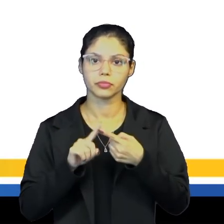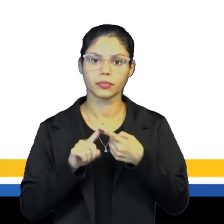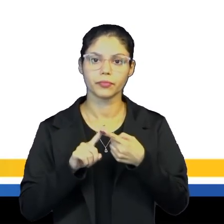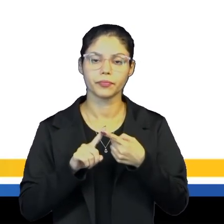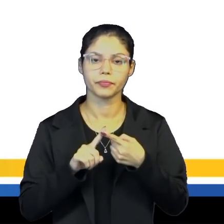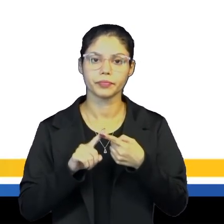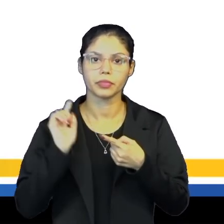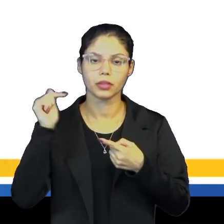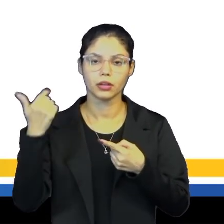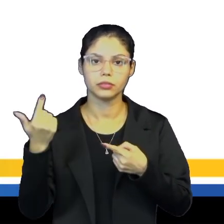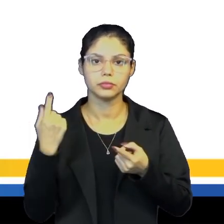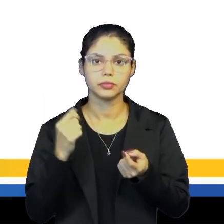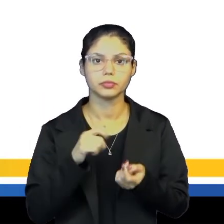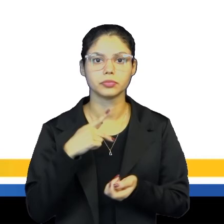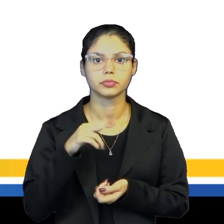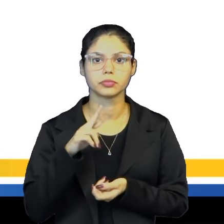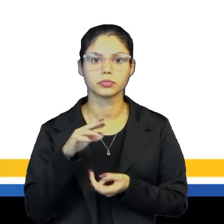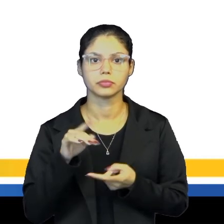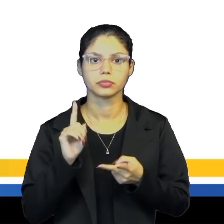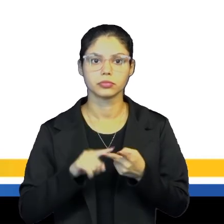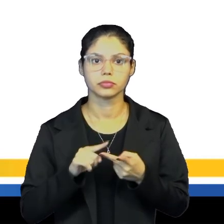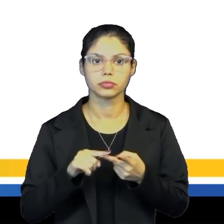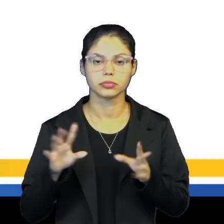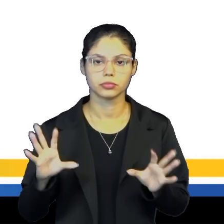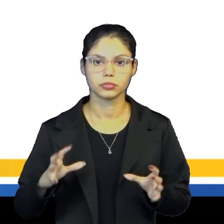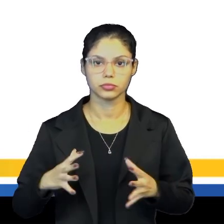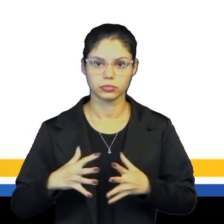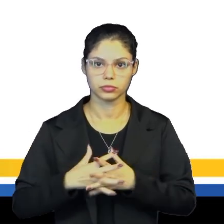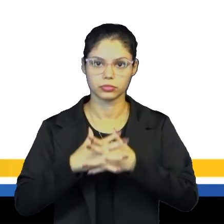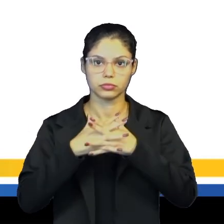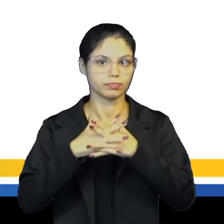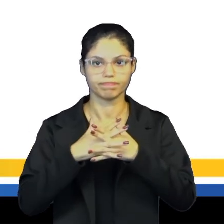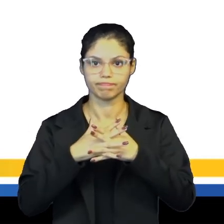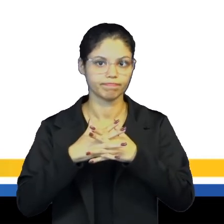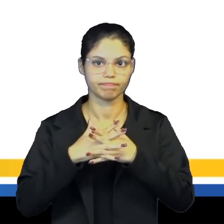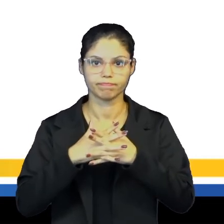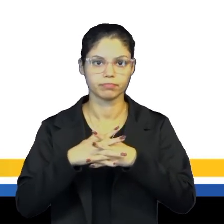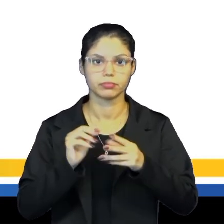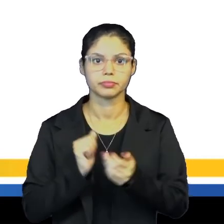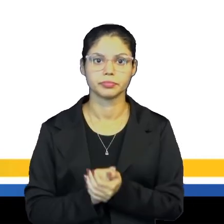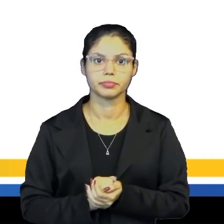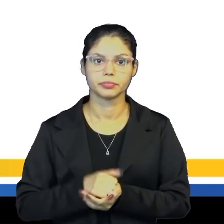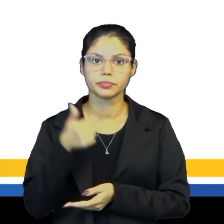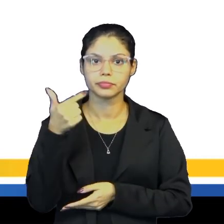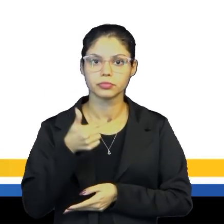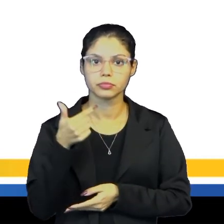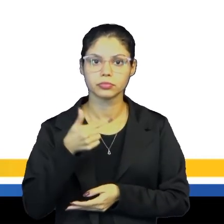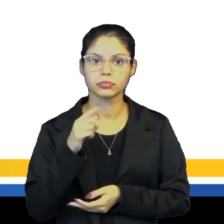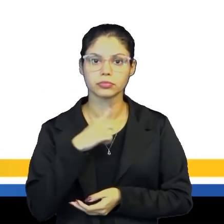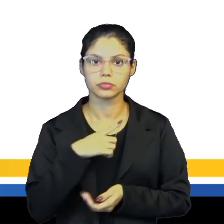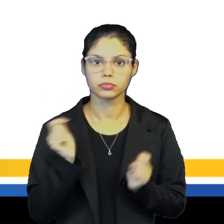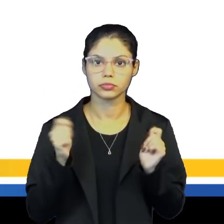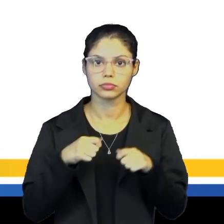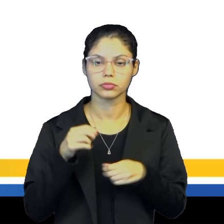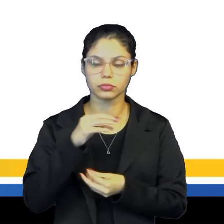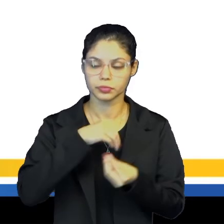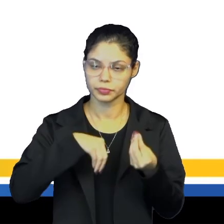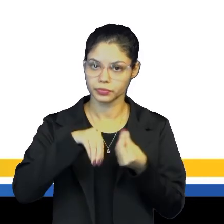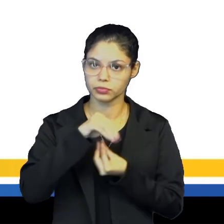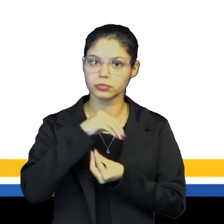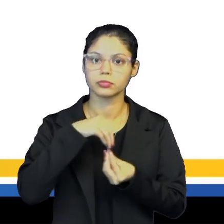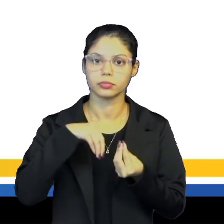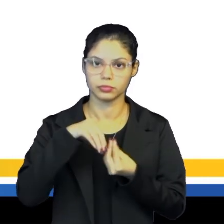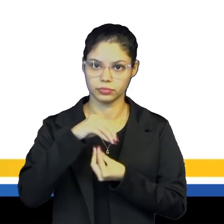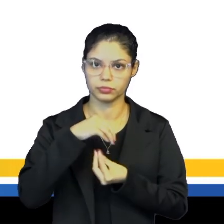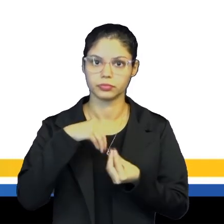primárias, aquelas consideradas puras, que não se fragmentam, né? E as cores secundárias, obtidas através da